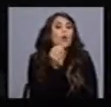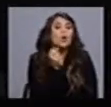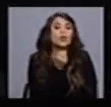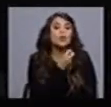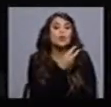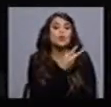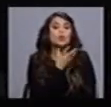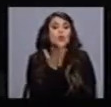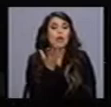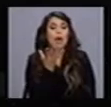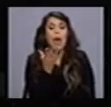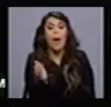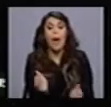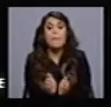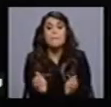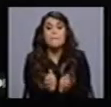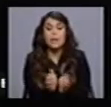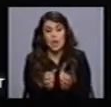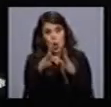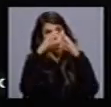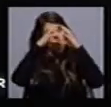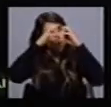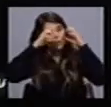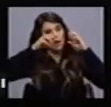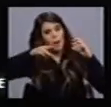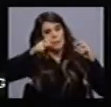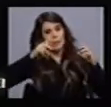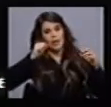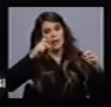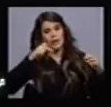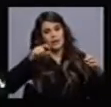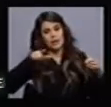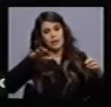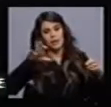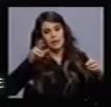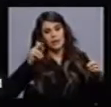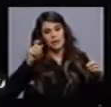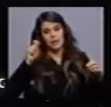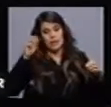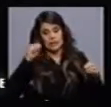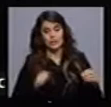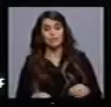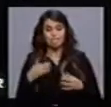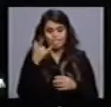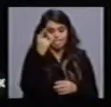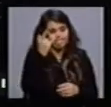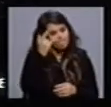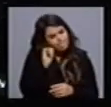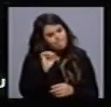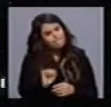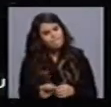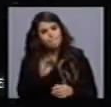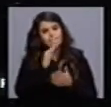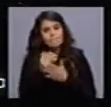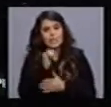da Via Láctea. É a pequena nuvem de Magalhães. E esta imagem, para teres uma pequena ideia, estamos a falar de uma imagem